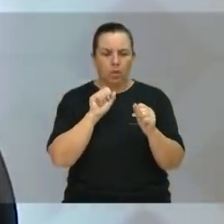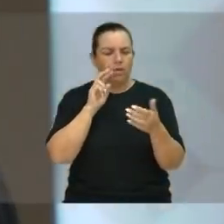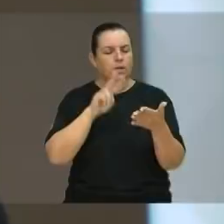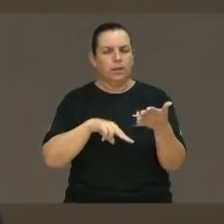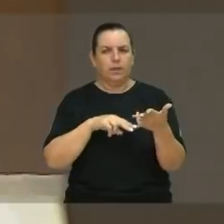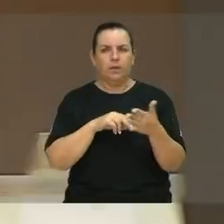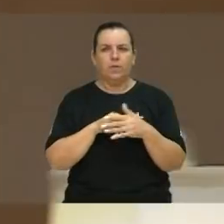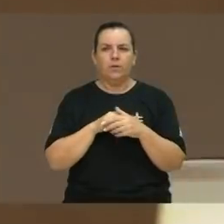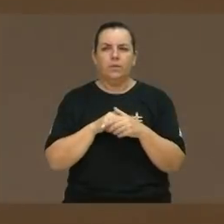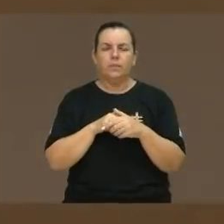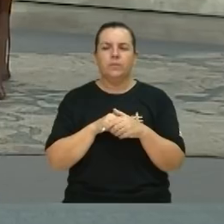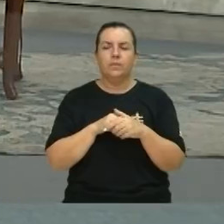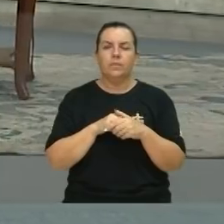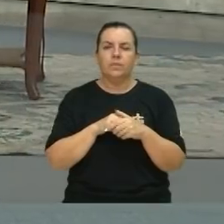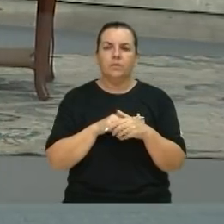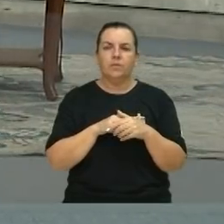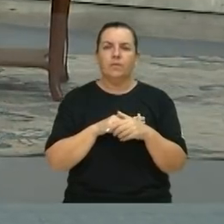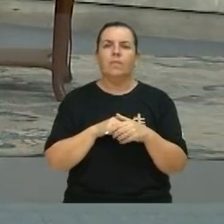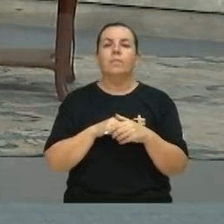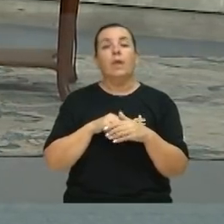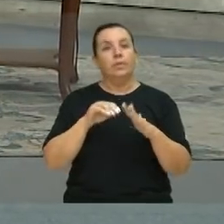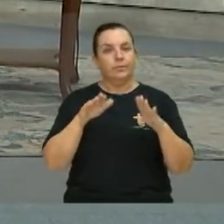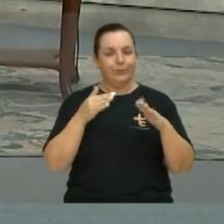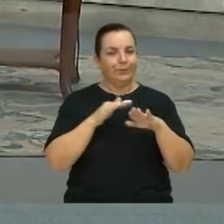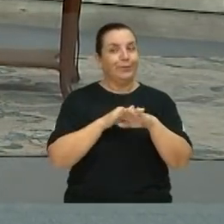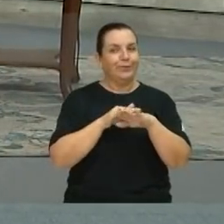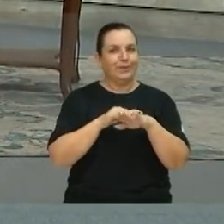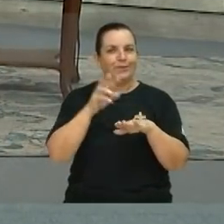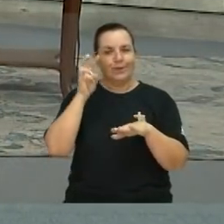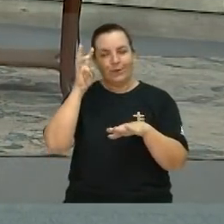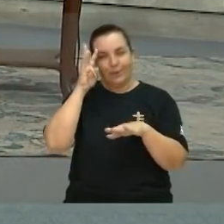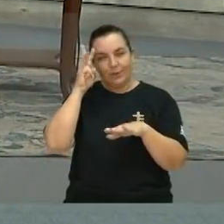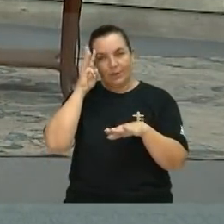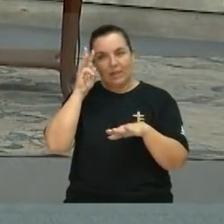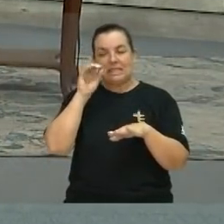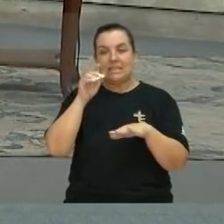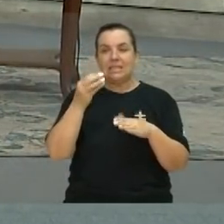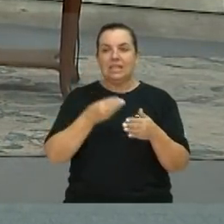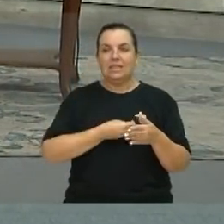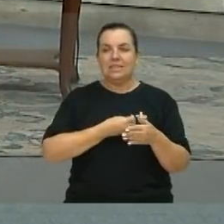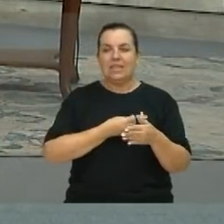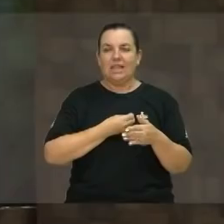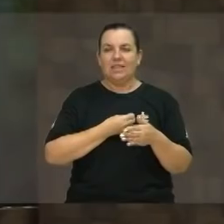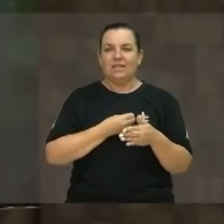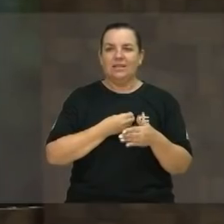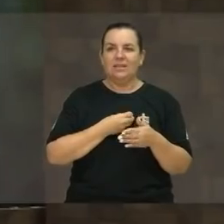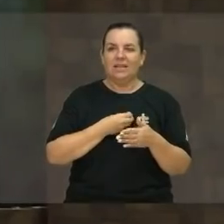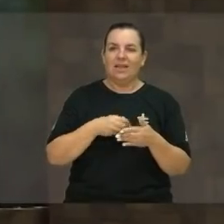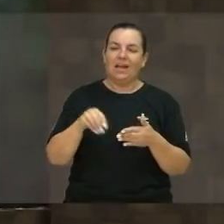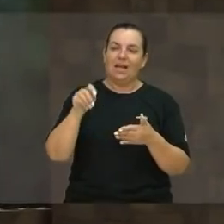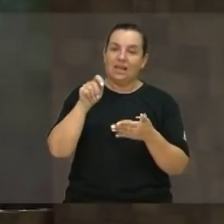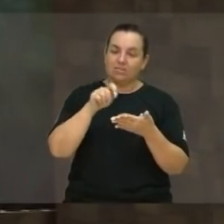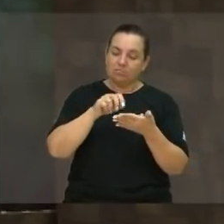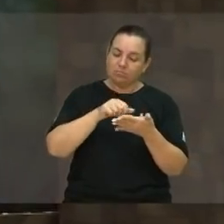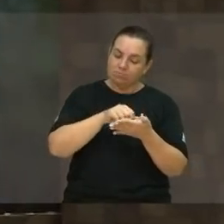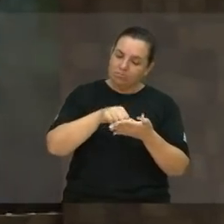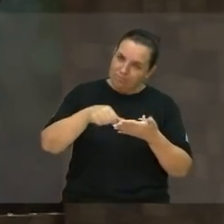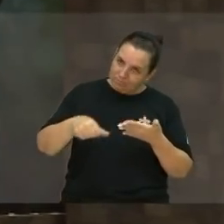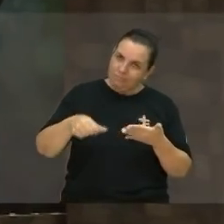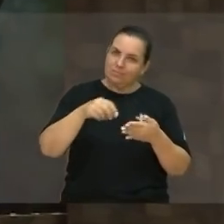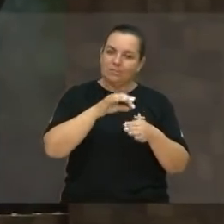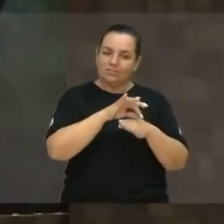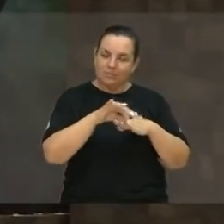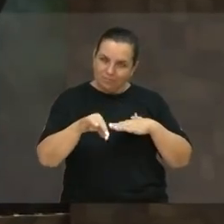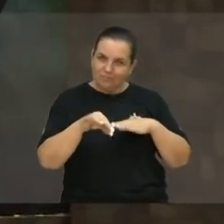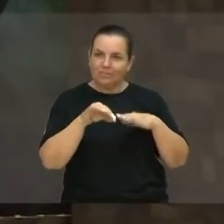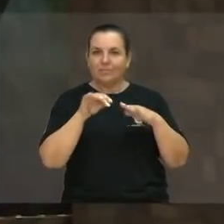ler enquanto isso eu converso aqui com o william para ver se ele está assinalando o